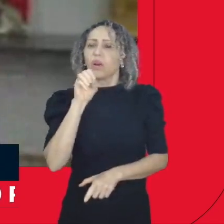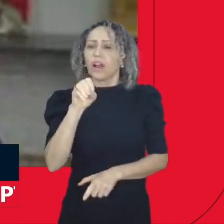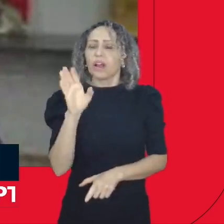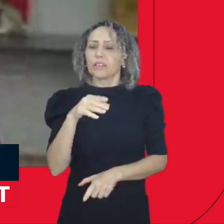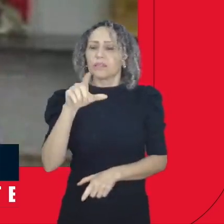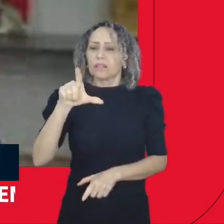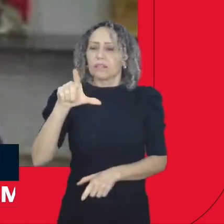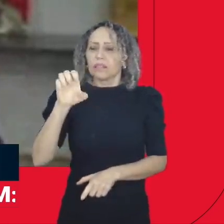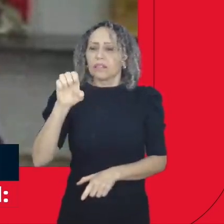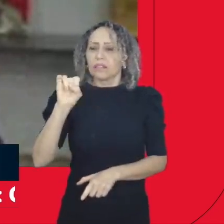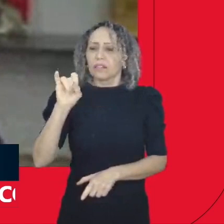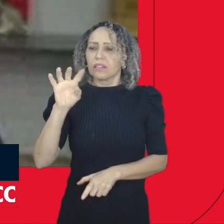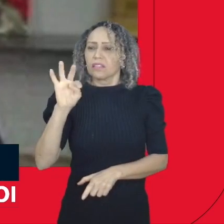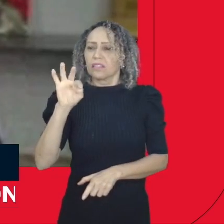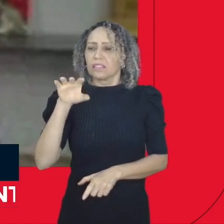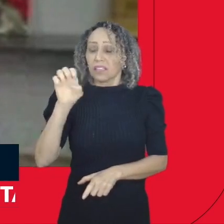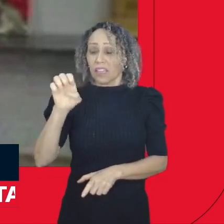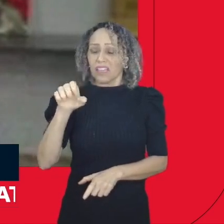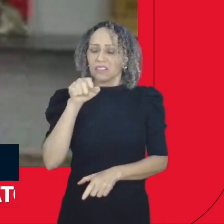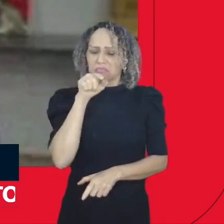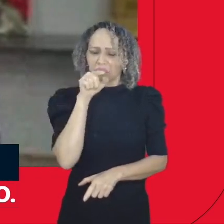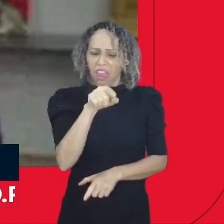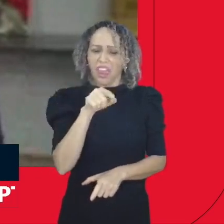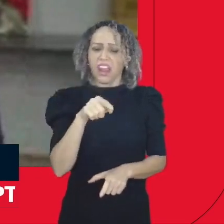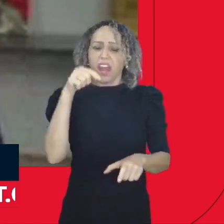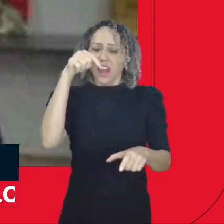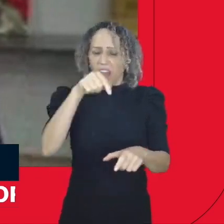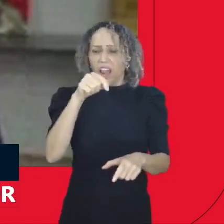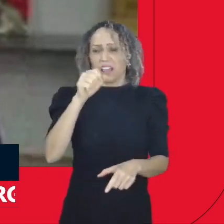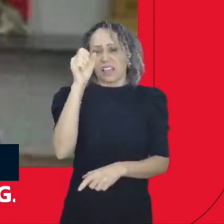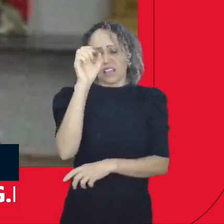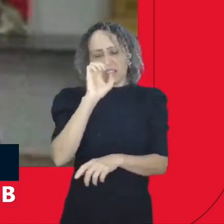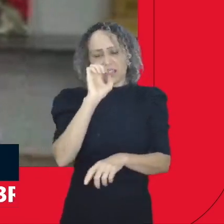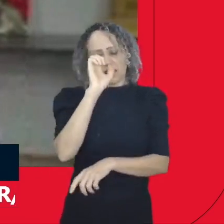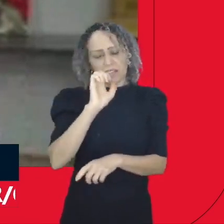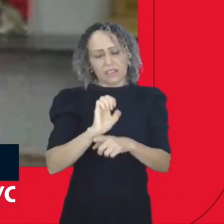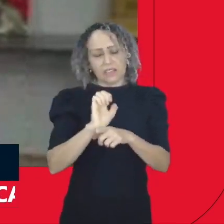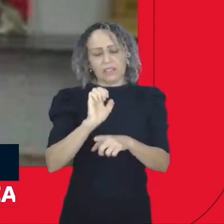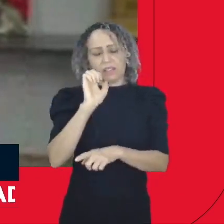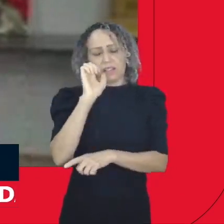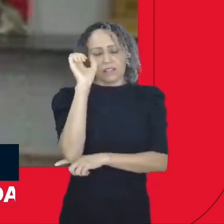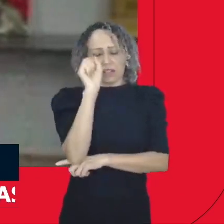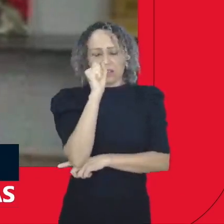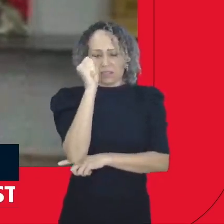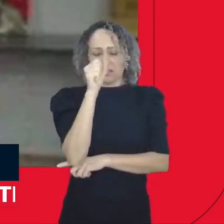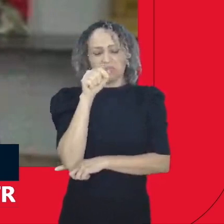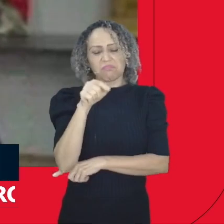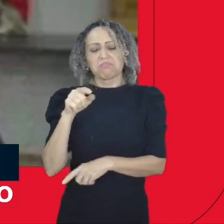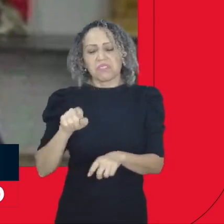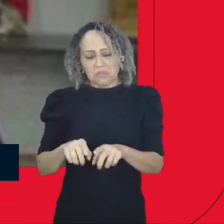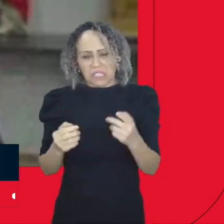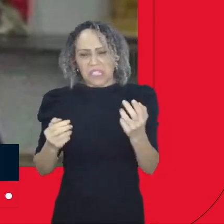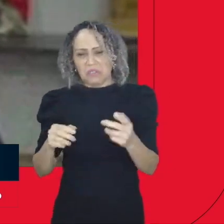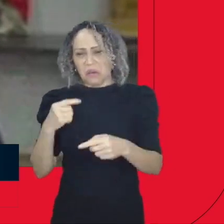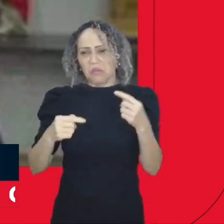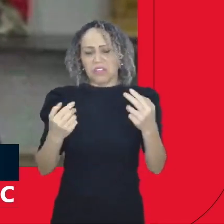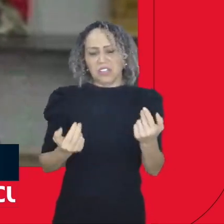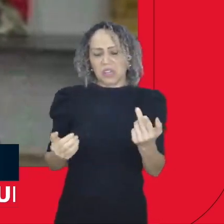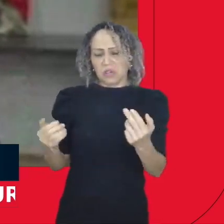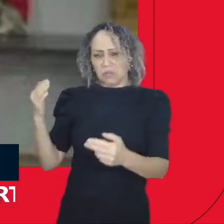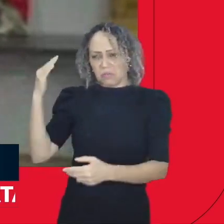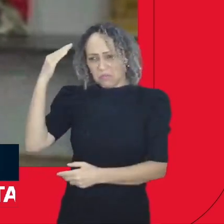aqui nos organizando, especialmente com a agricultura familiar, que é da onde eu venho, com muito orgulho. Sou do interior, trabalhei na roça, eu